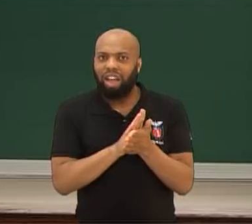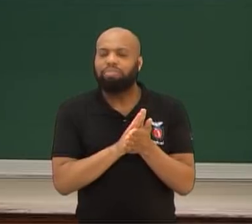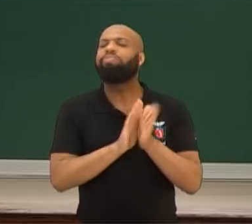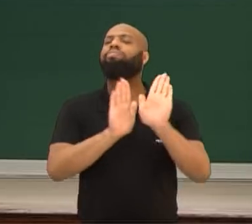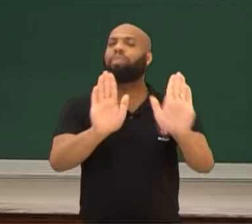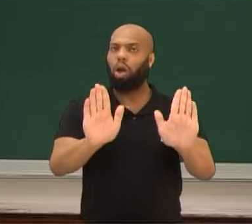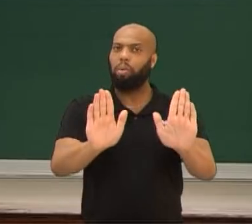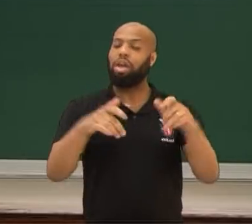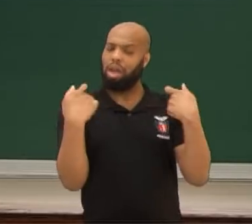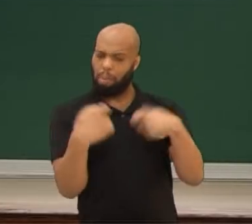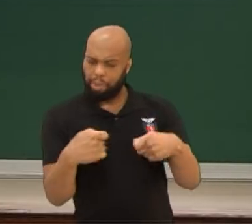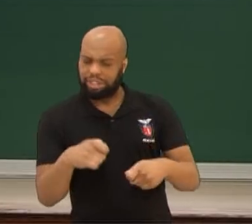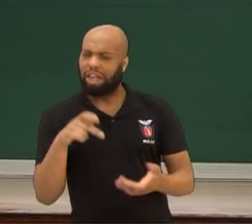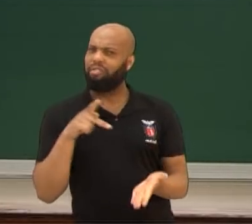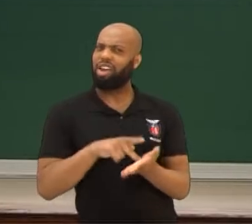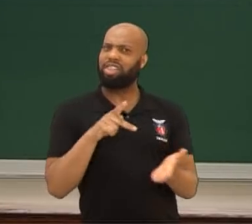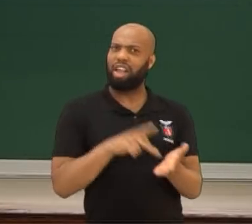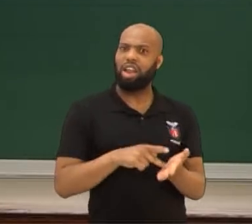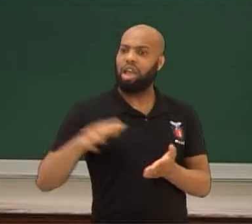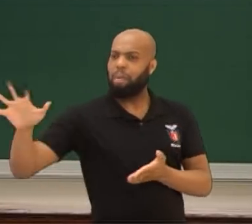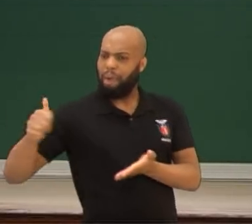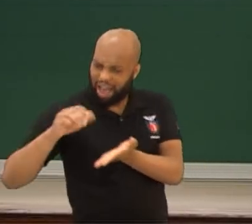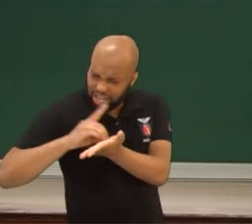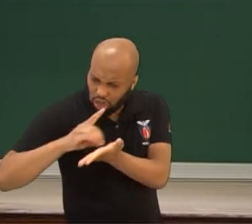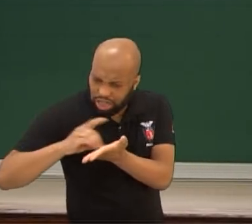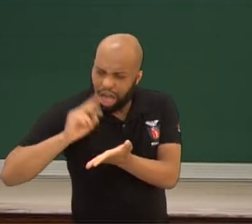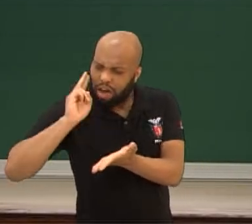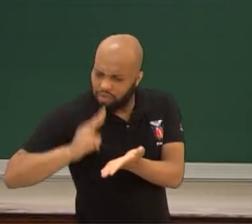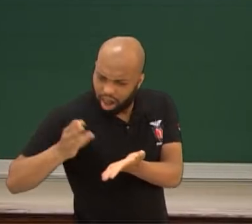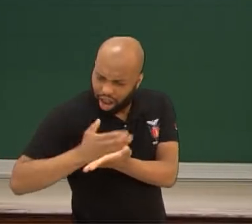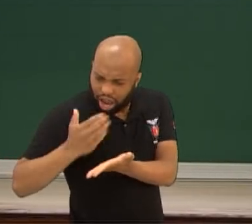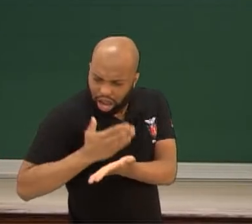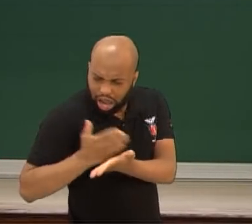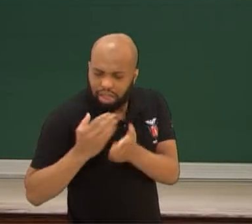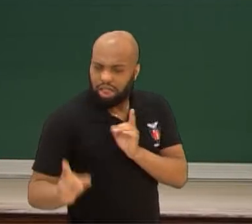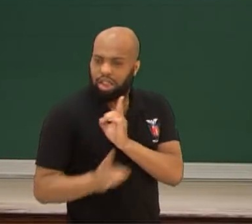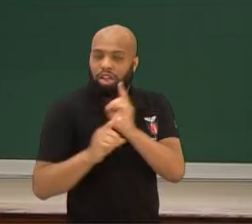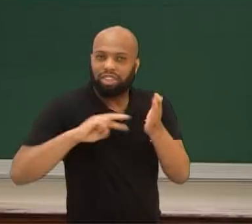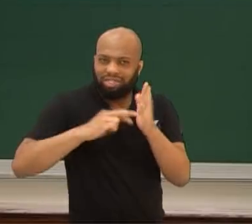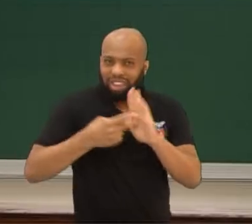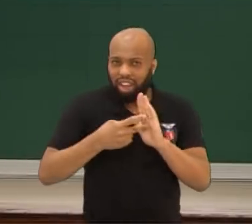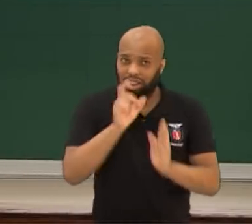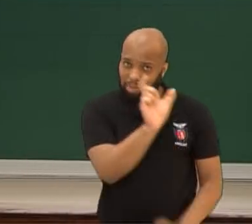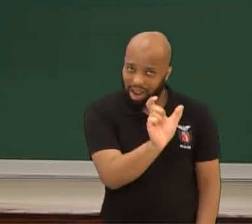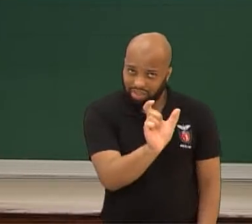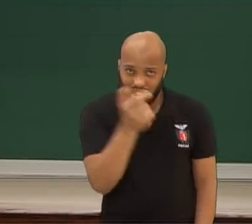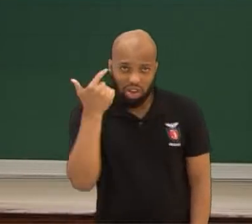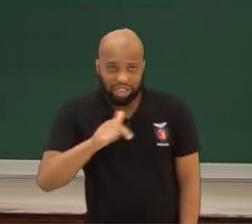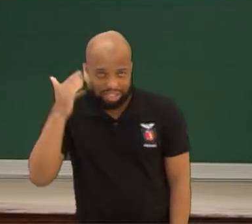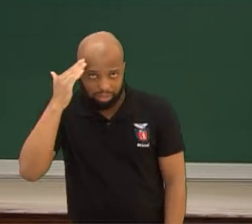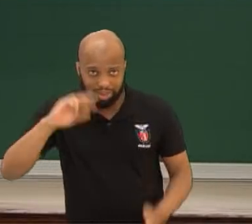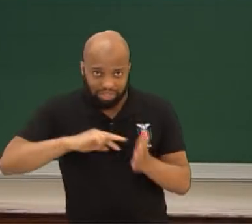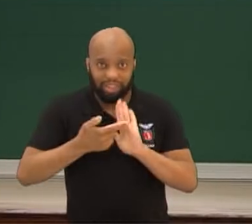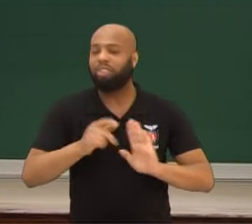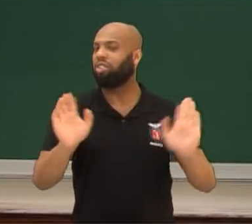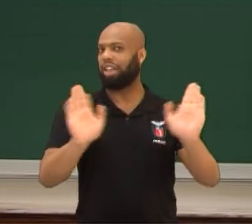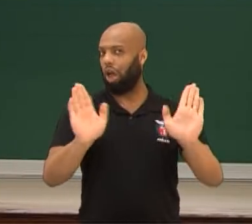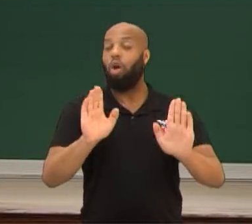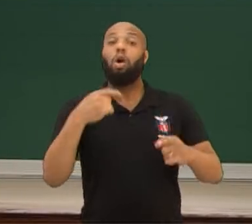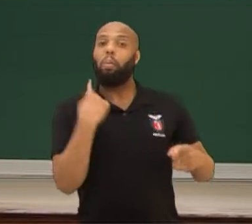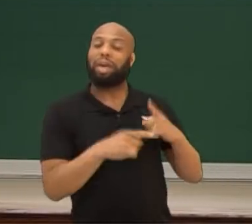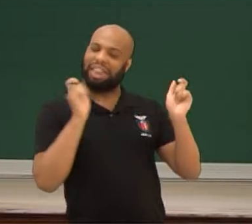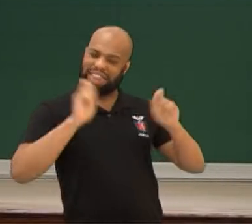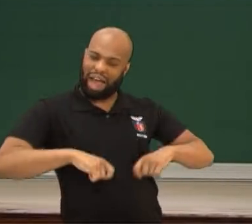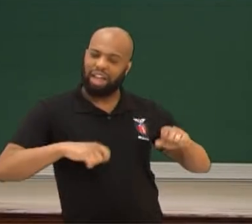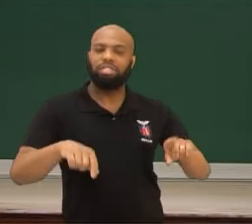que eu preciso necessariamente de correr, pegar um dicionário para conseguir localizar o significado, para daí eu saber o que significa? Ou será que